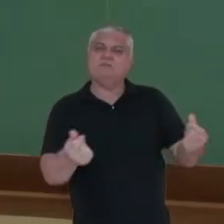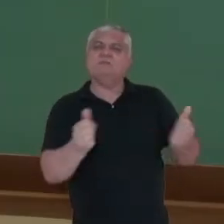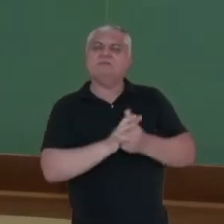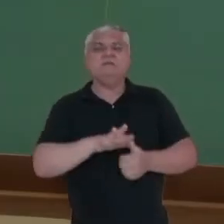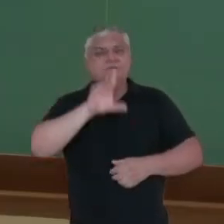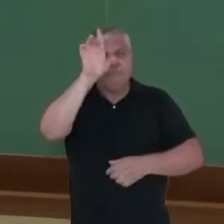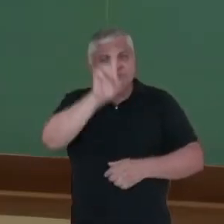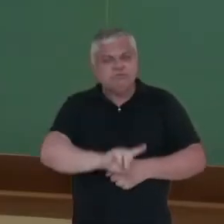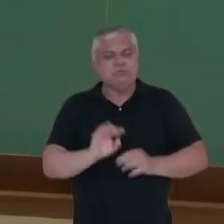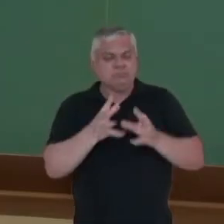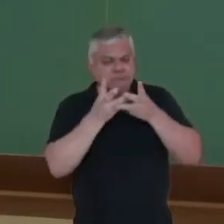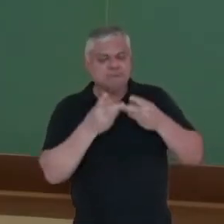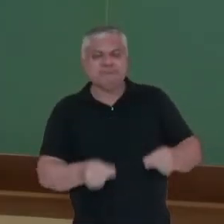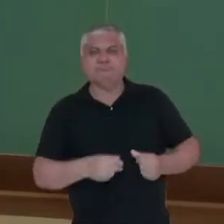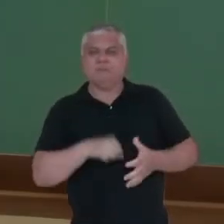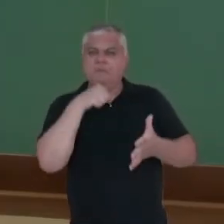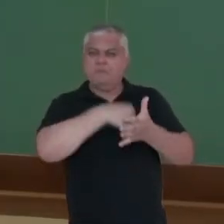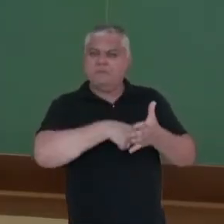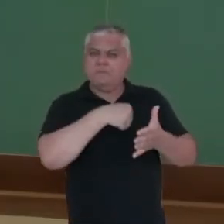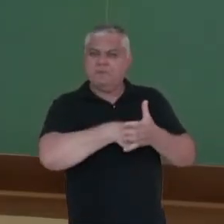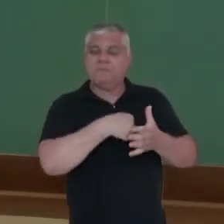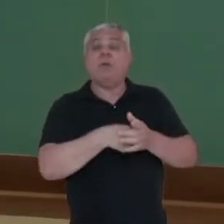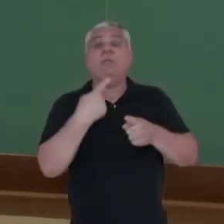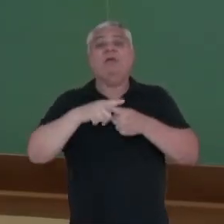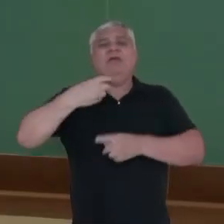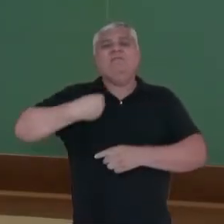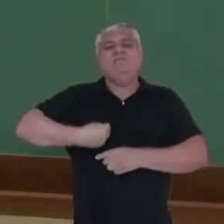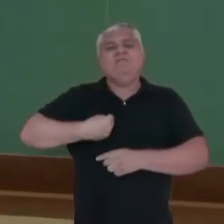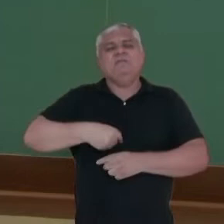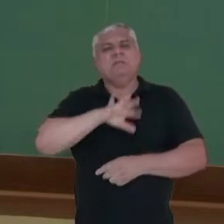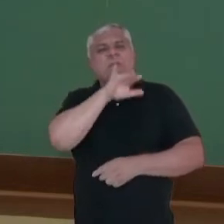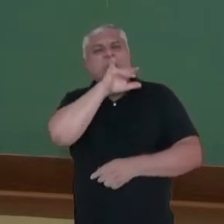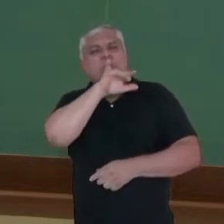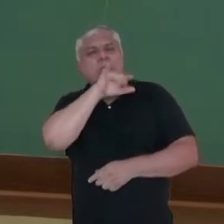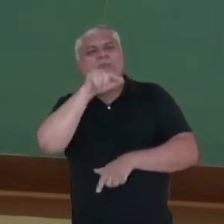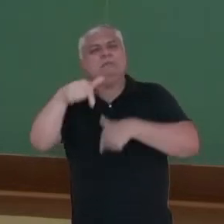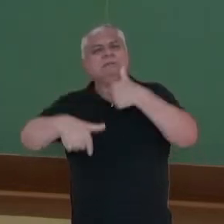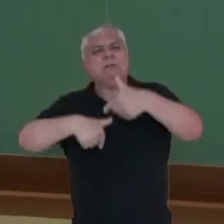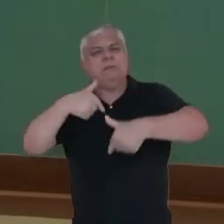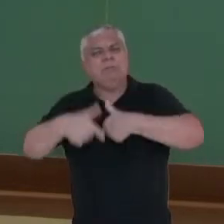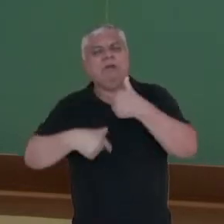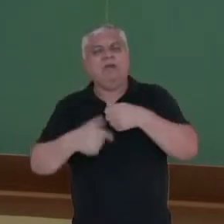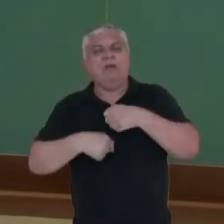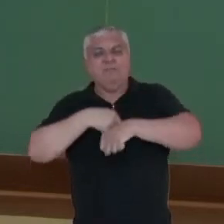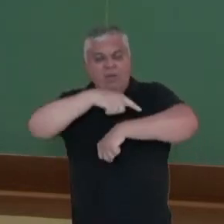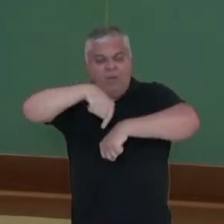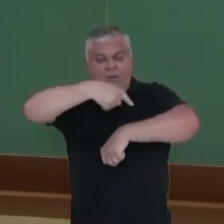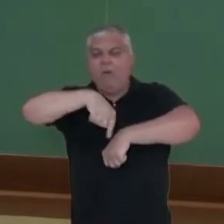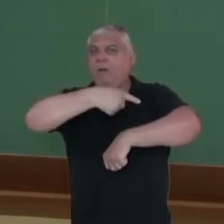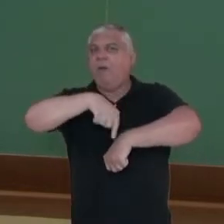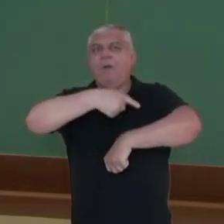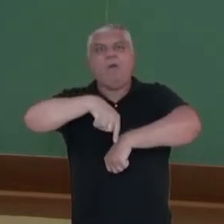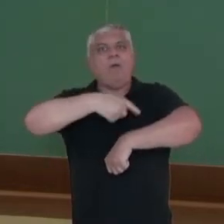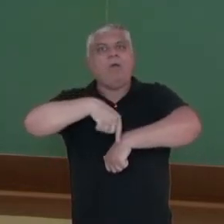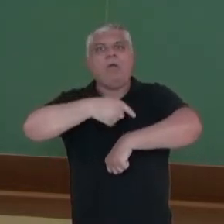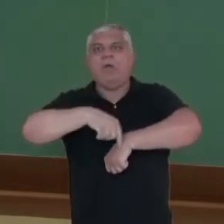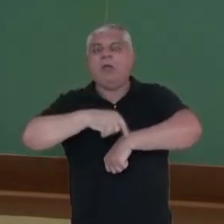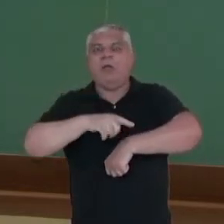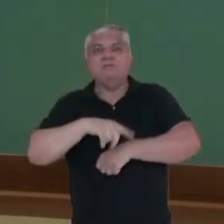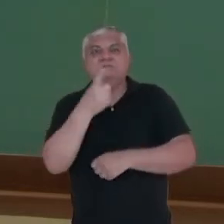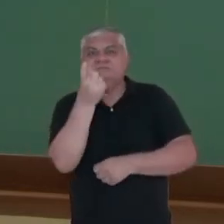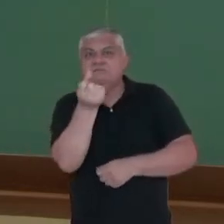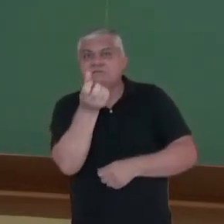vida eram precárias, né? Esses trabalhadores eram submetidos a jornadas exaustivas que chegavam a